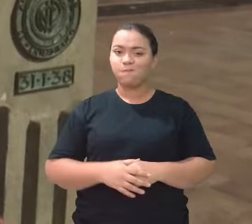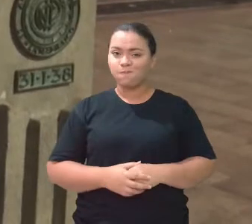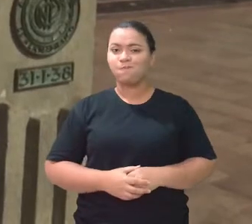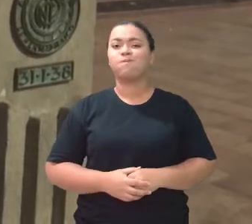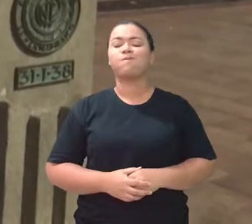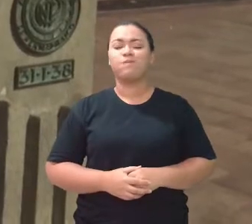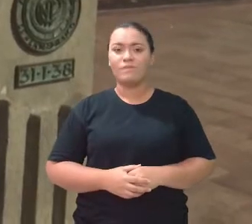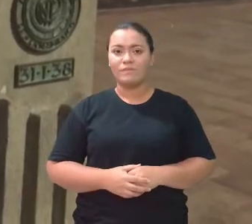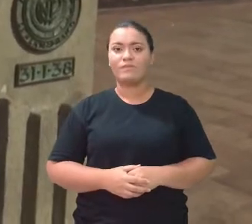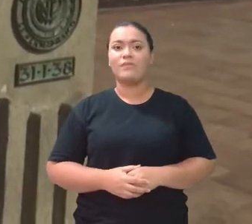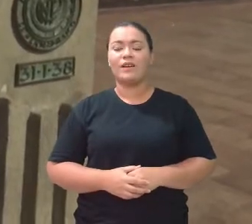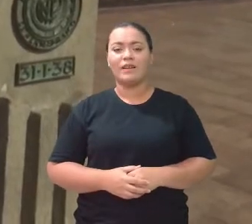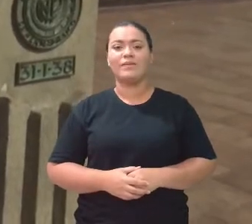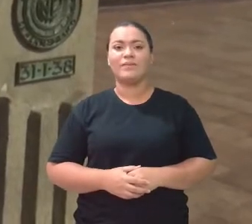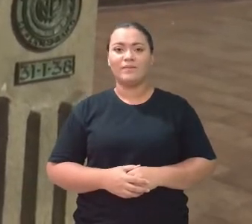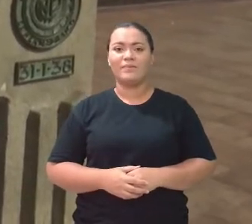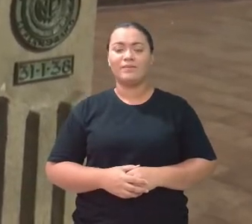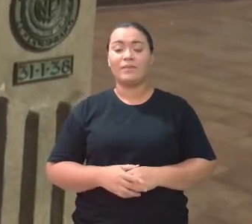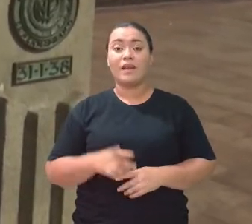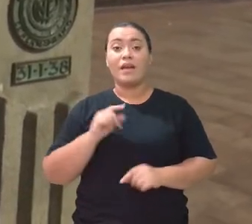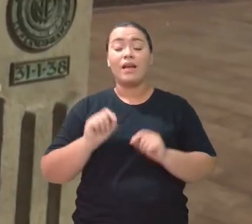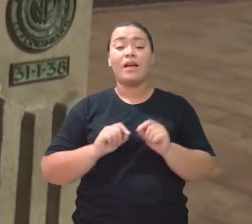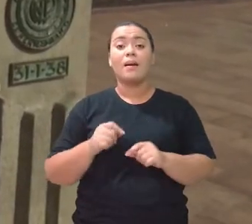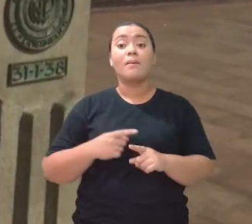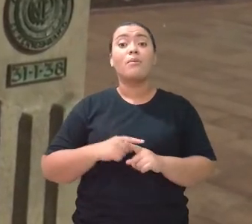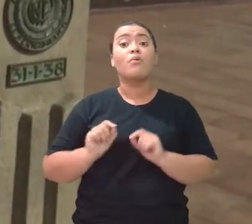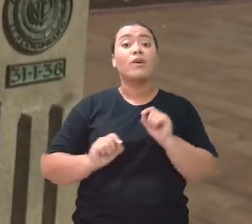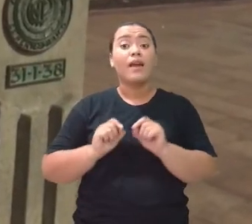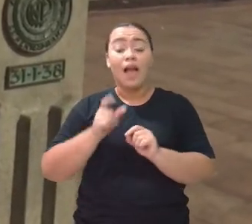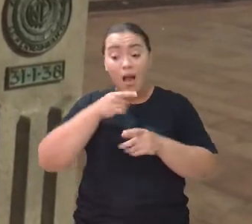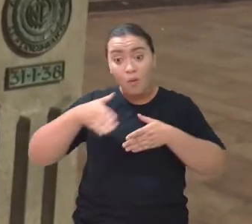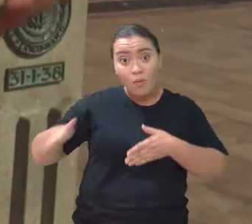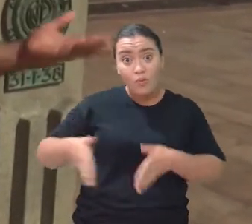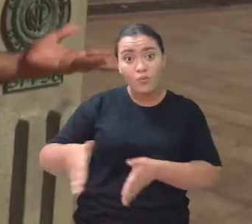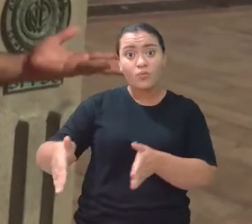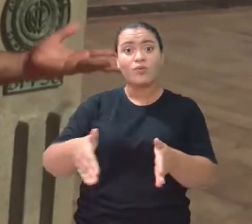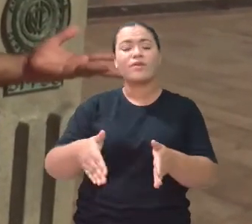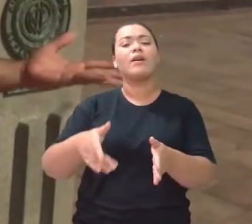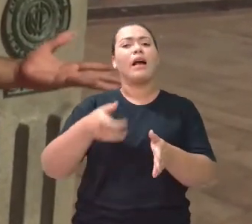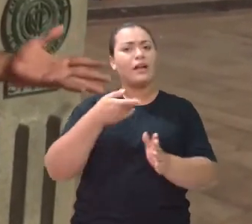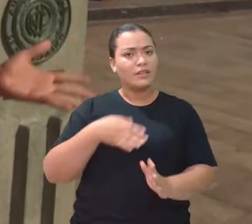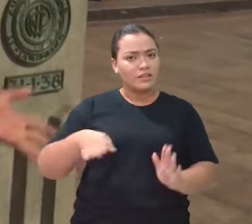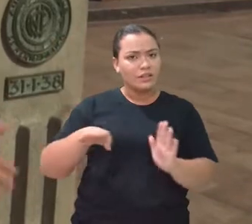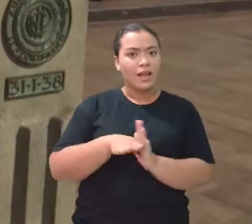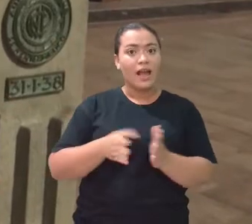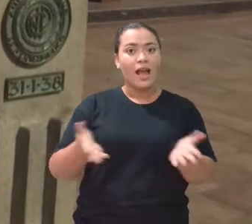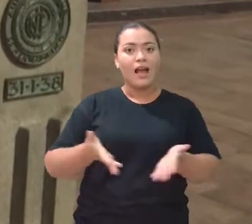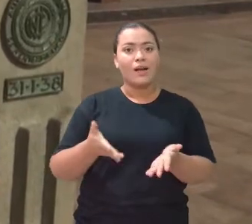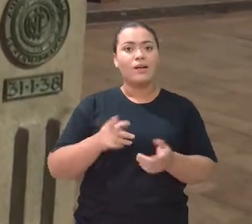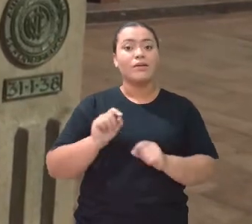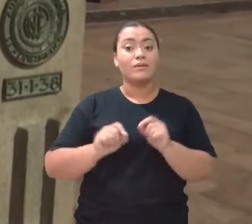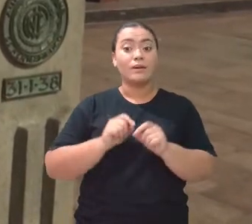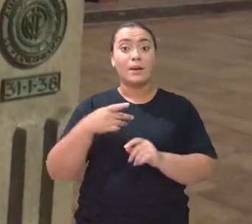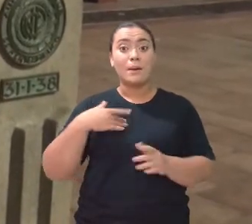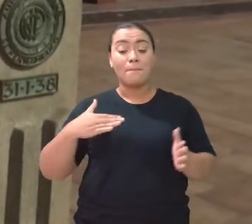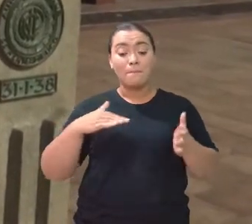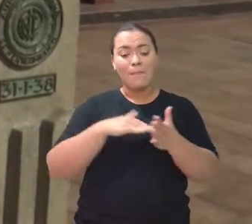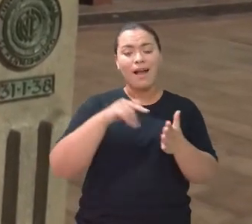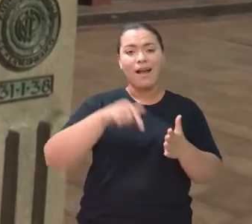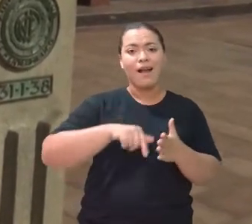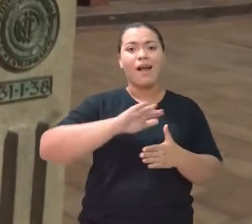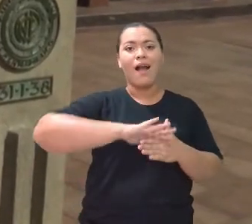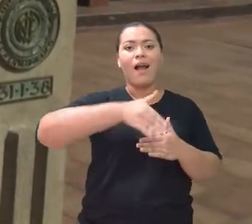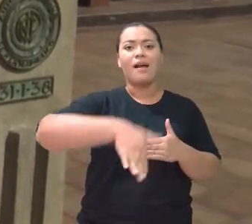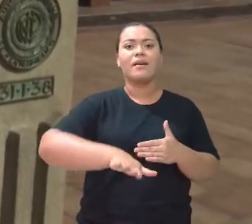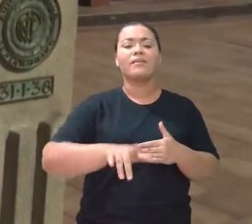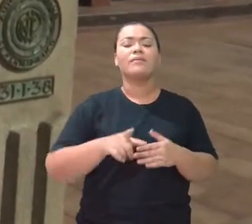é sobrecarregado. Mas, além do rio, além de chegarmos aqui na parte mais litorânea, nós temos o que aqui, ó?